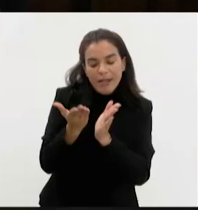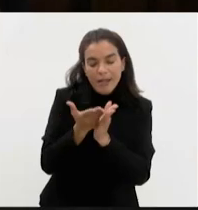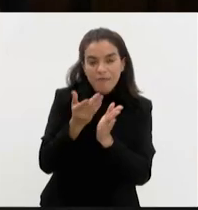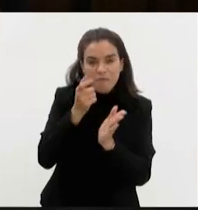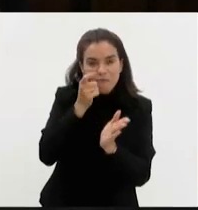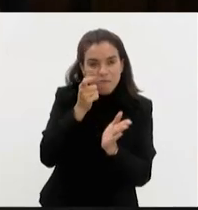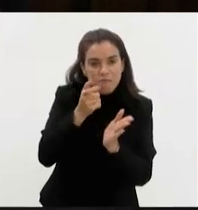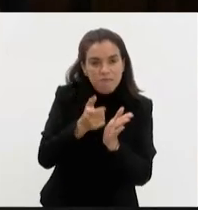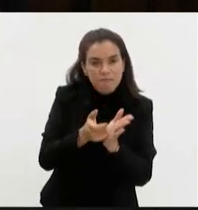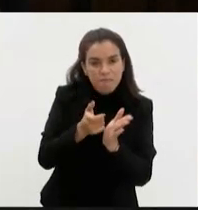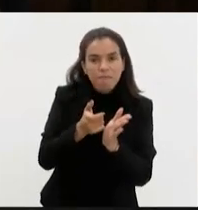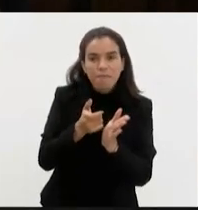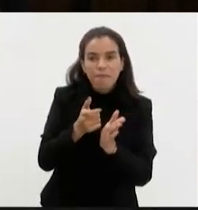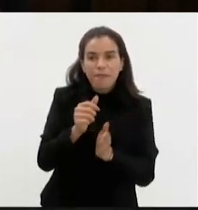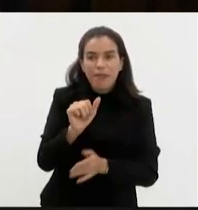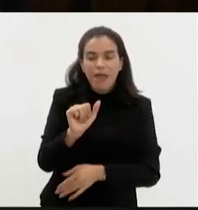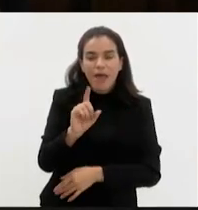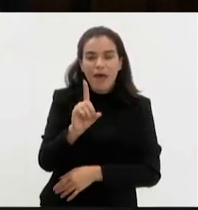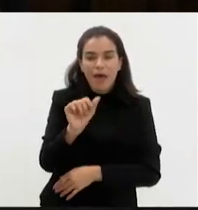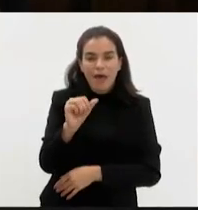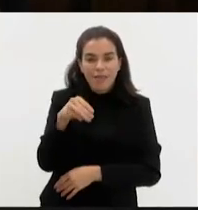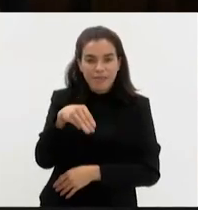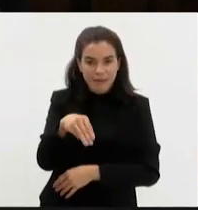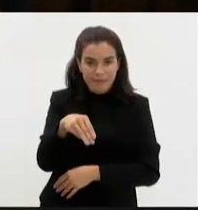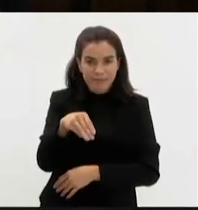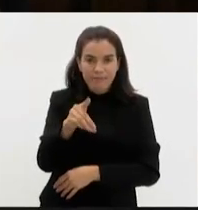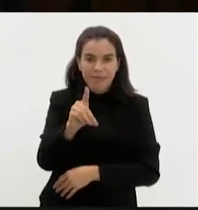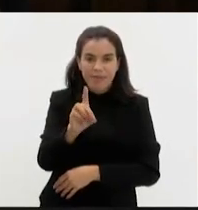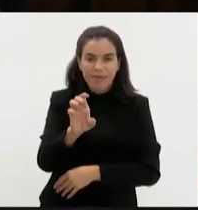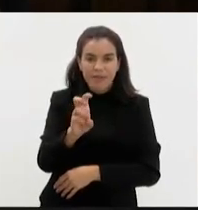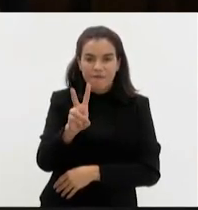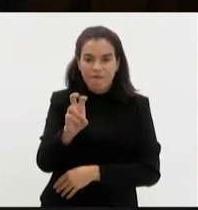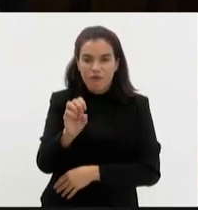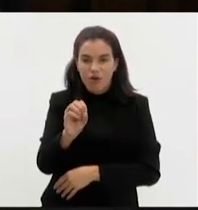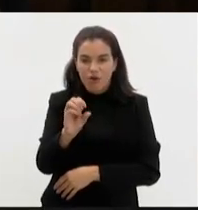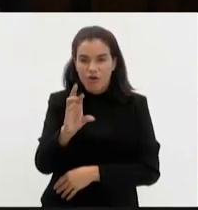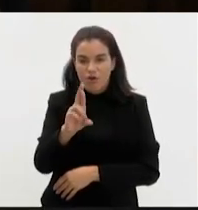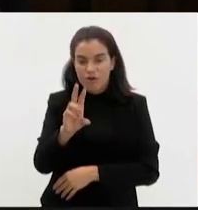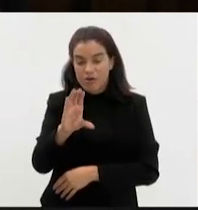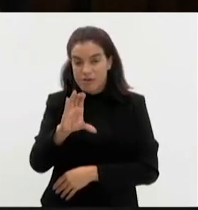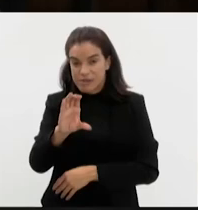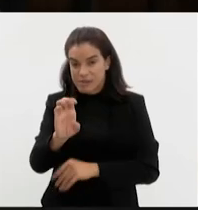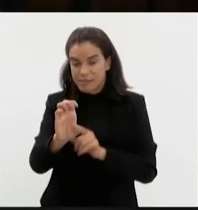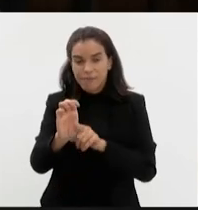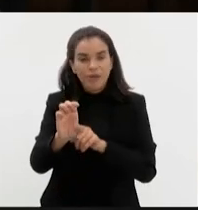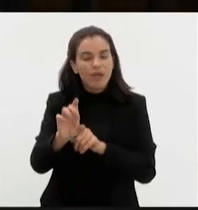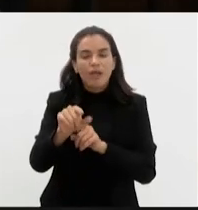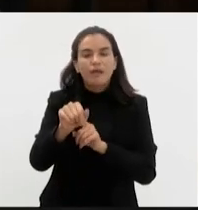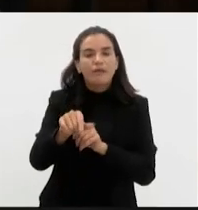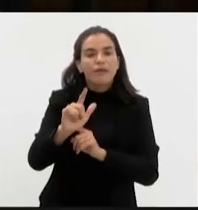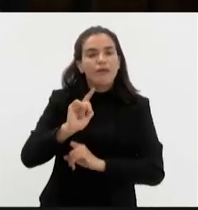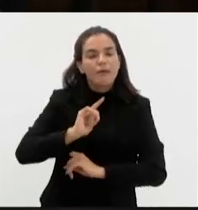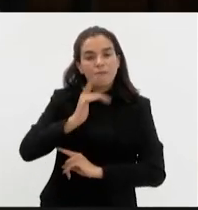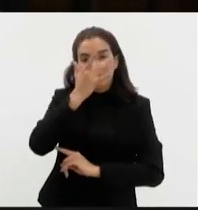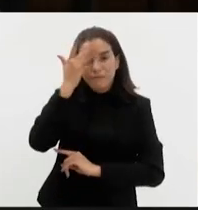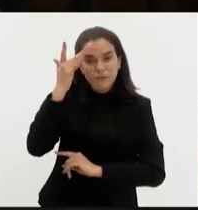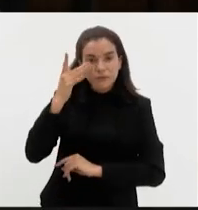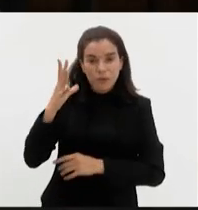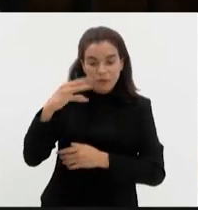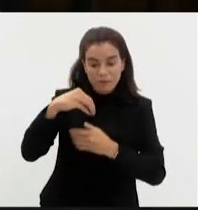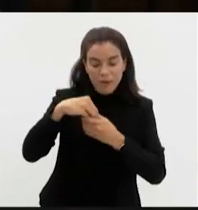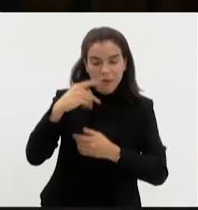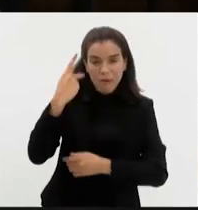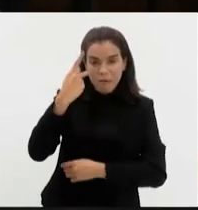interessante que é o Adam przeworski que a democracia é aquele regime em que os atores políticos